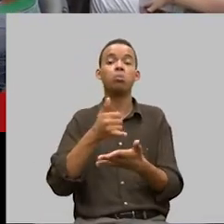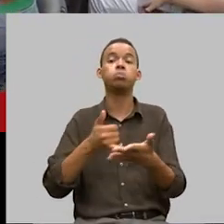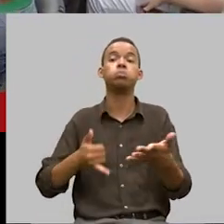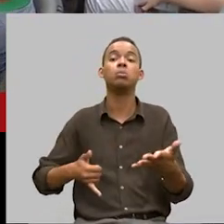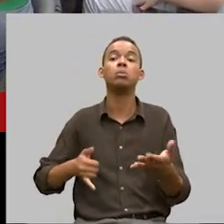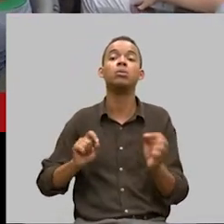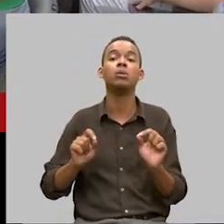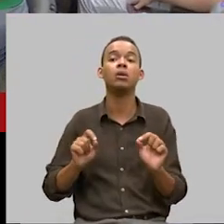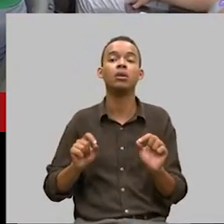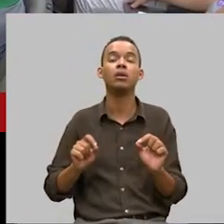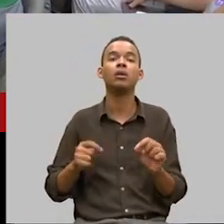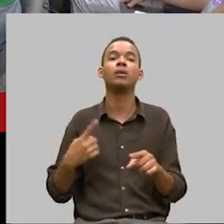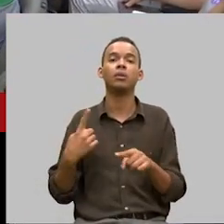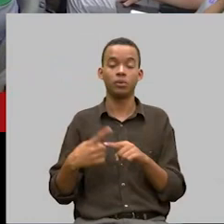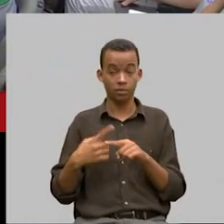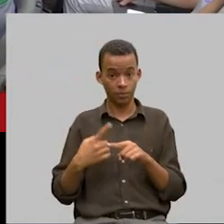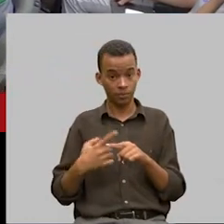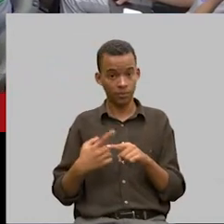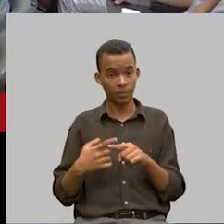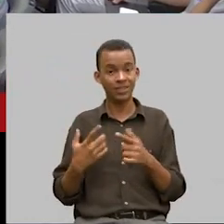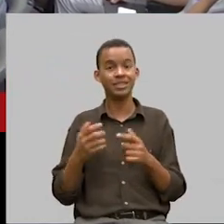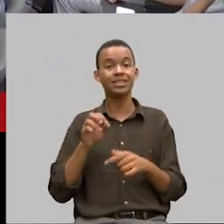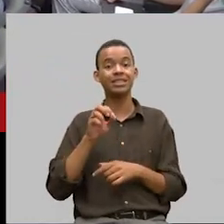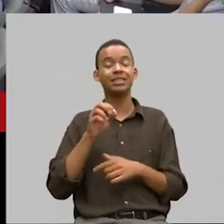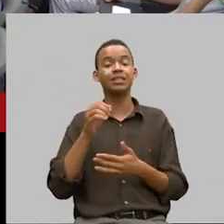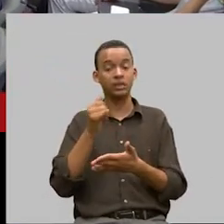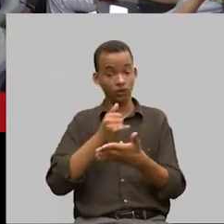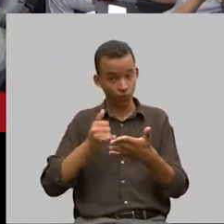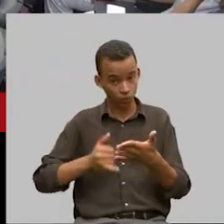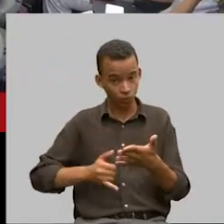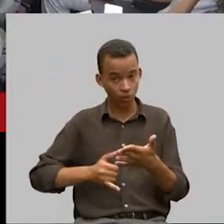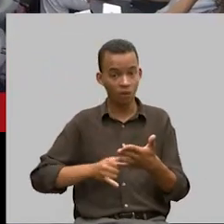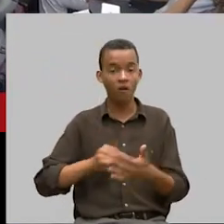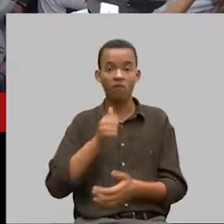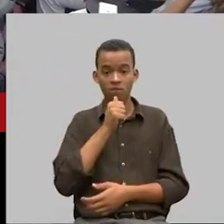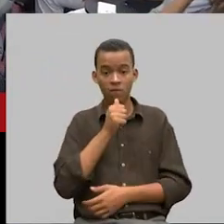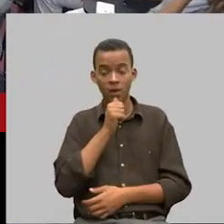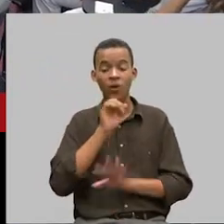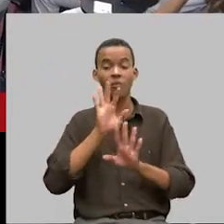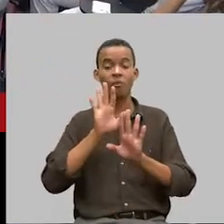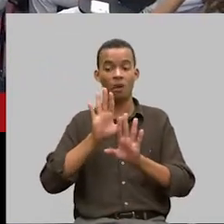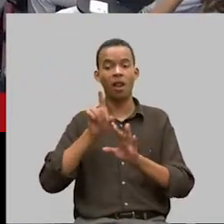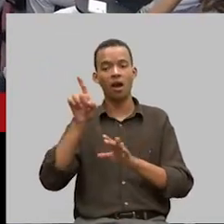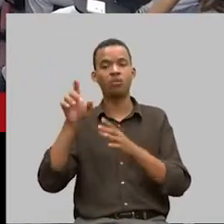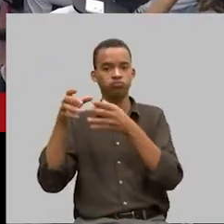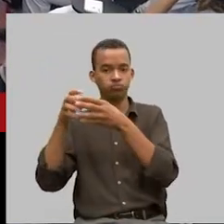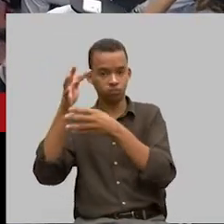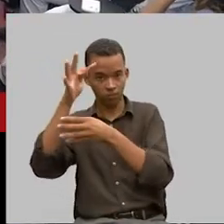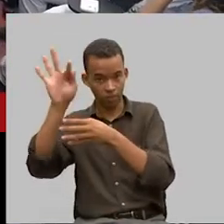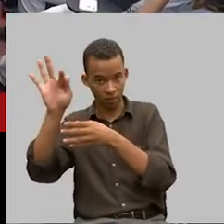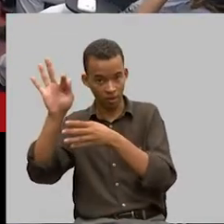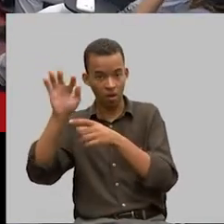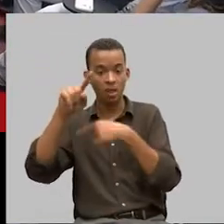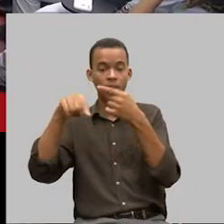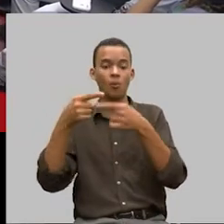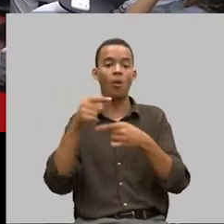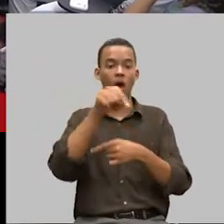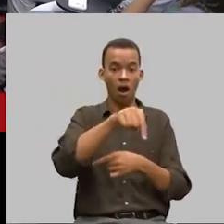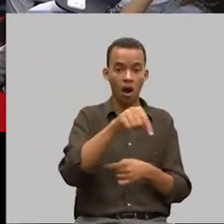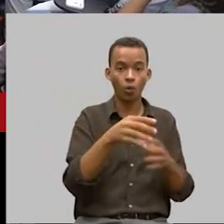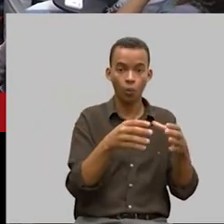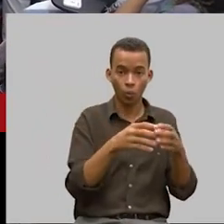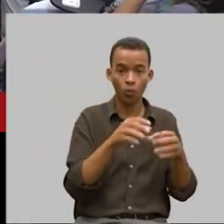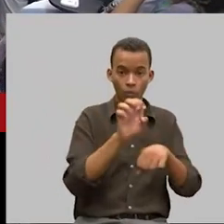quando o debate chegar na Esfera do município é para quando o debate chegar na Esfera do Estado vocês